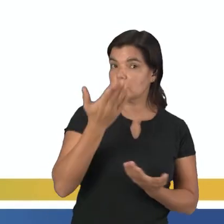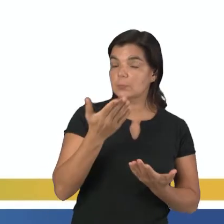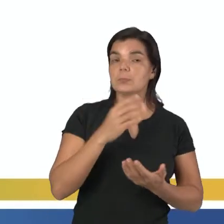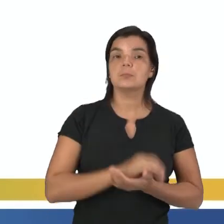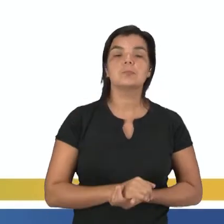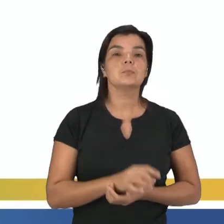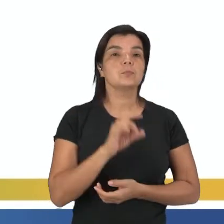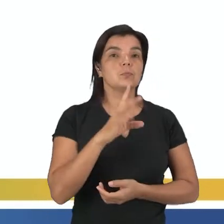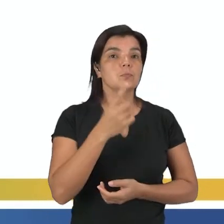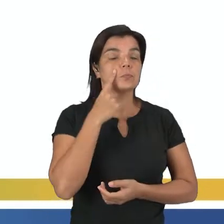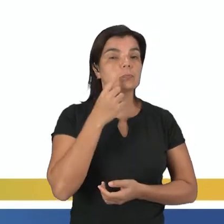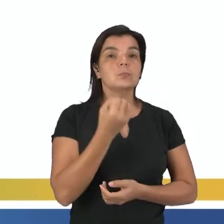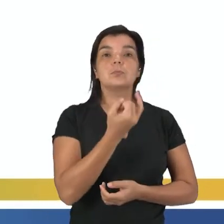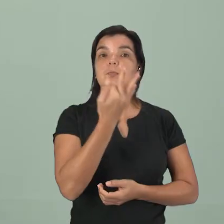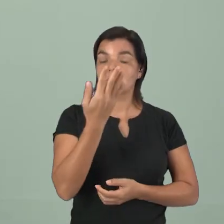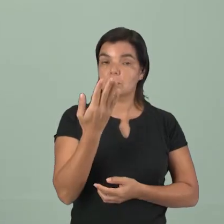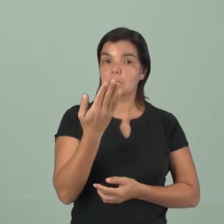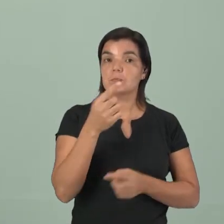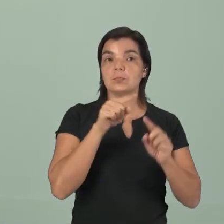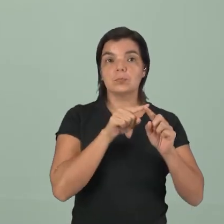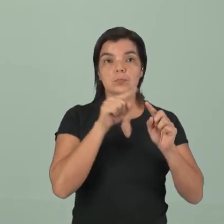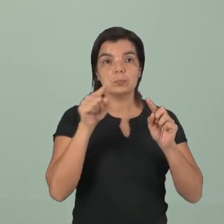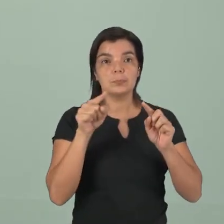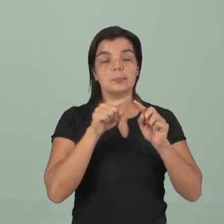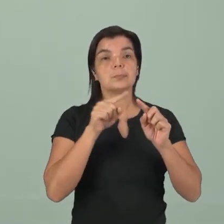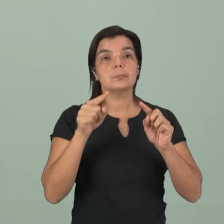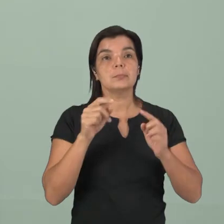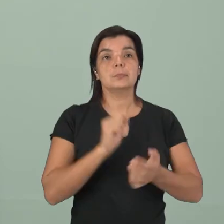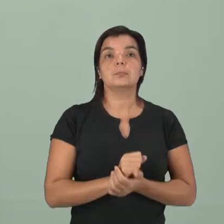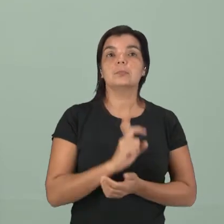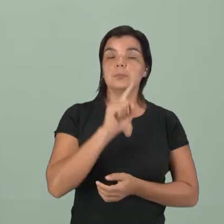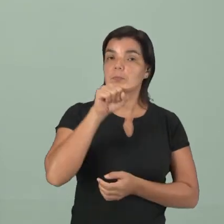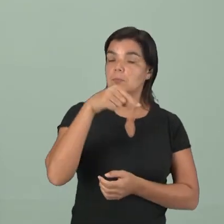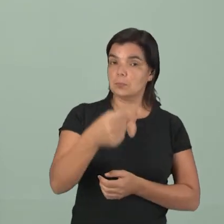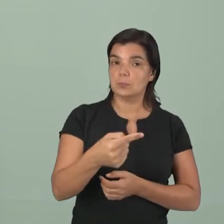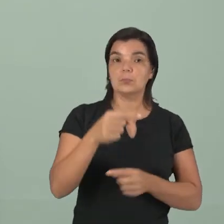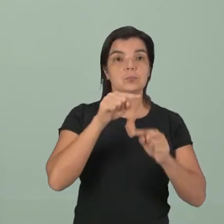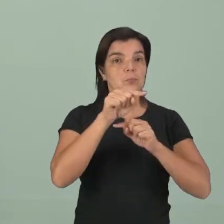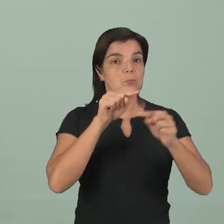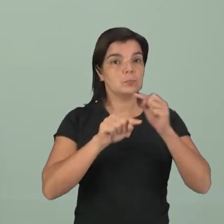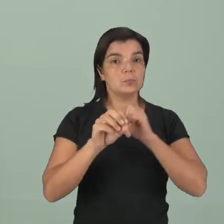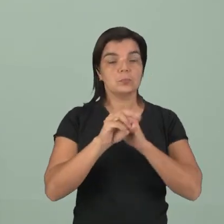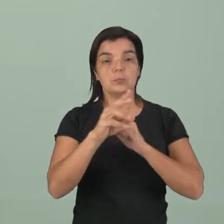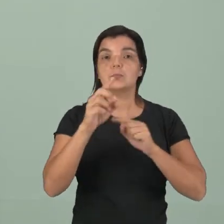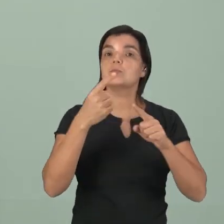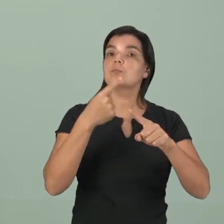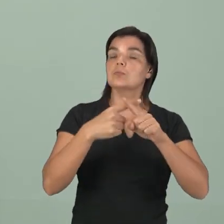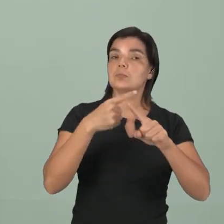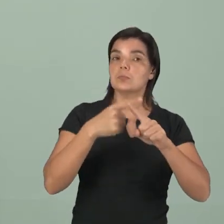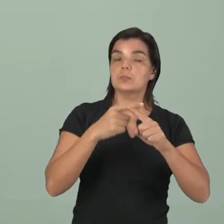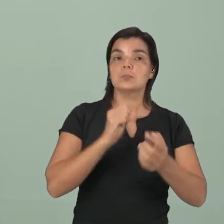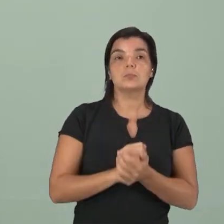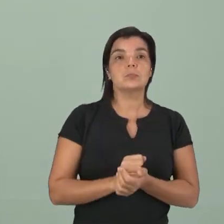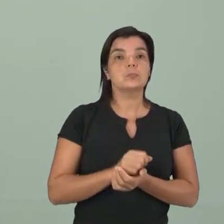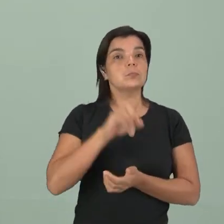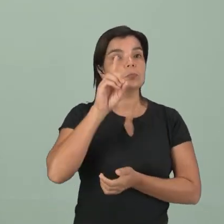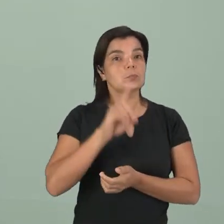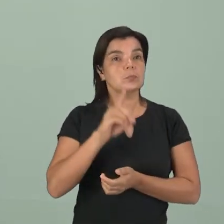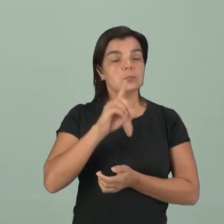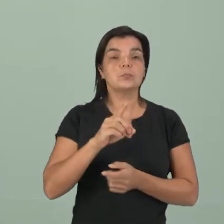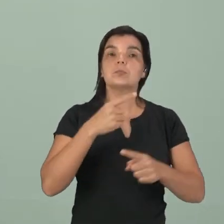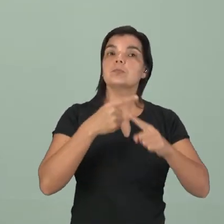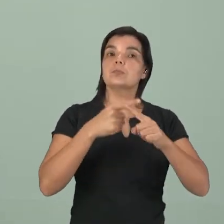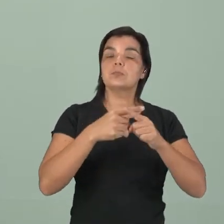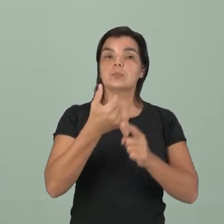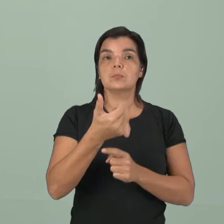pessoal? Basta ver quantas casas você vai pular, aí você vai ou dividir ou multiplicar. Nesse caso, como vai para a direita, eu vou multiplicar por